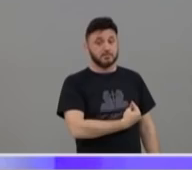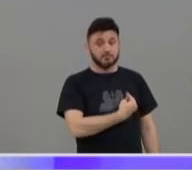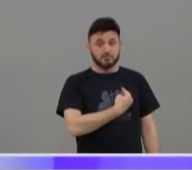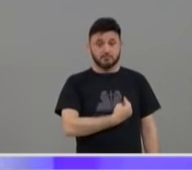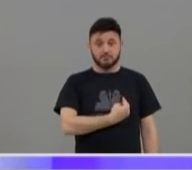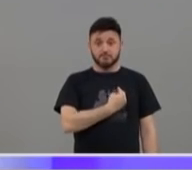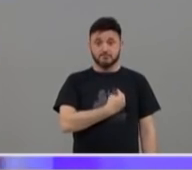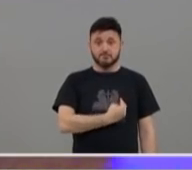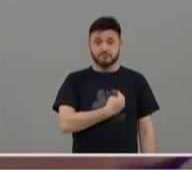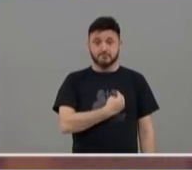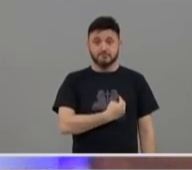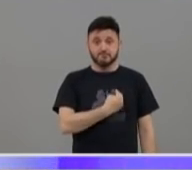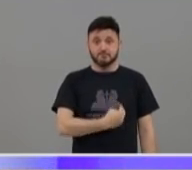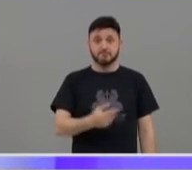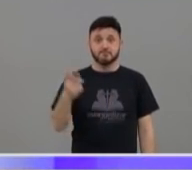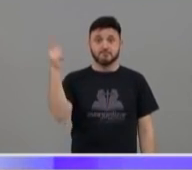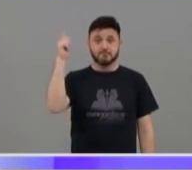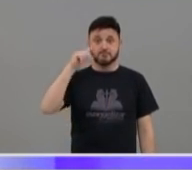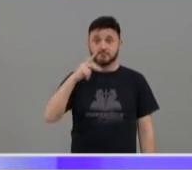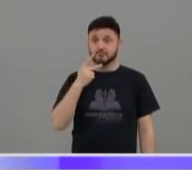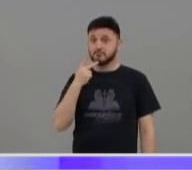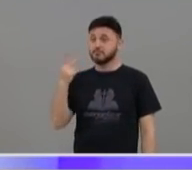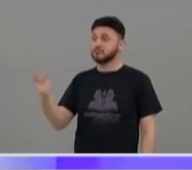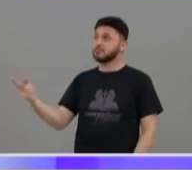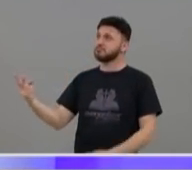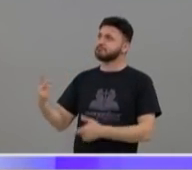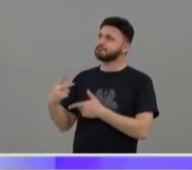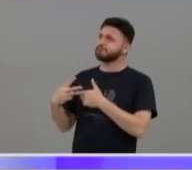salvarás. E diga mais uma vez: vitória,